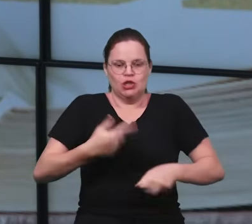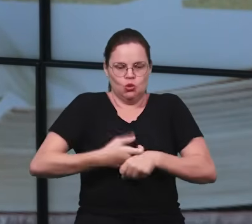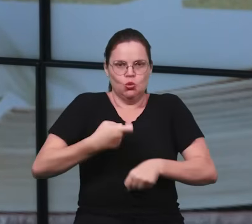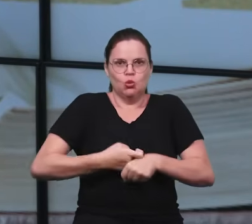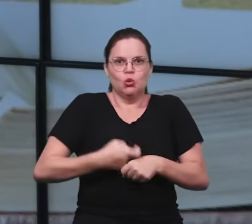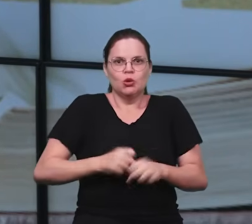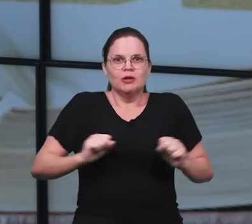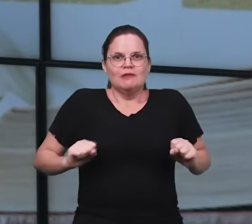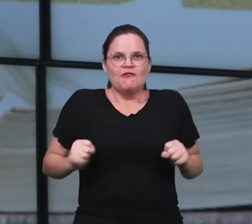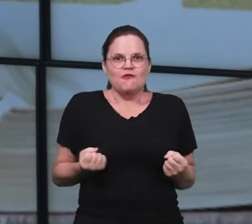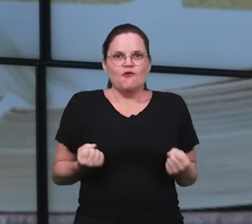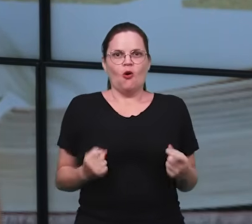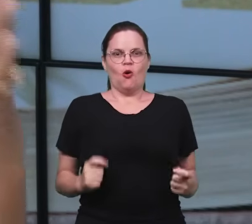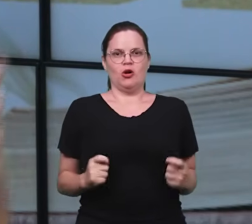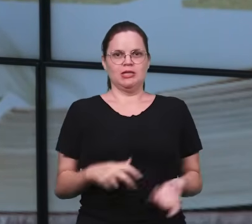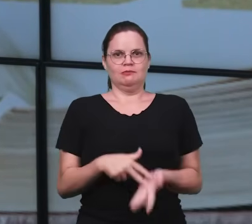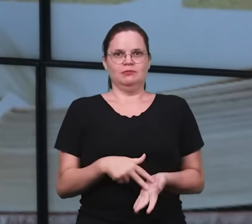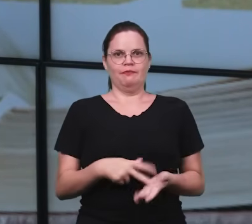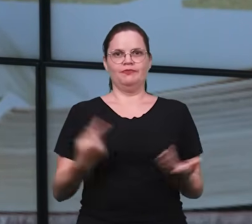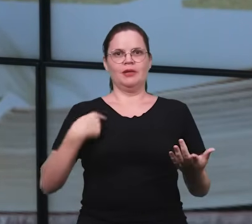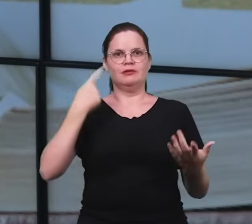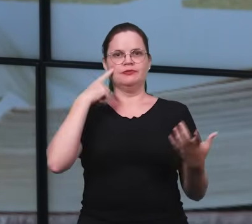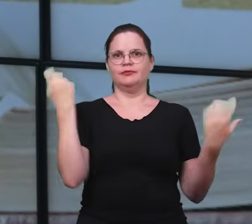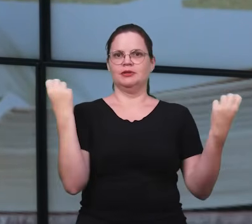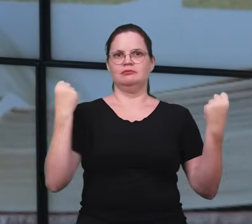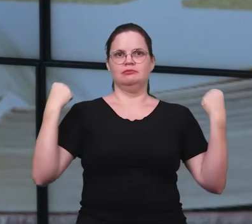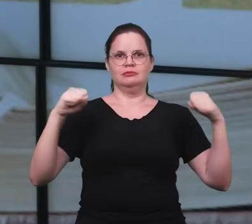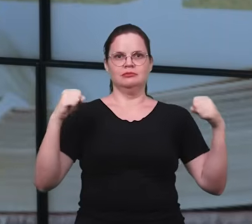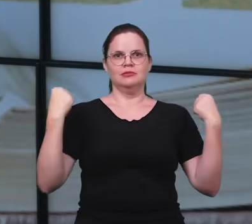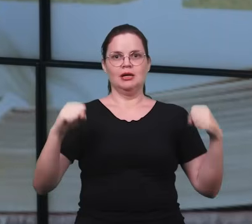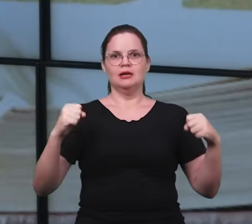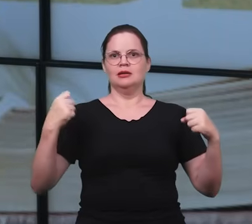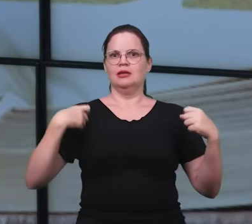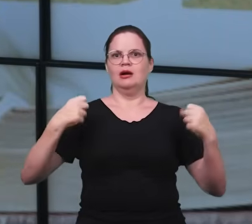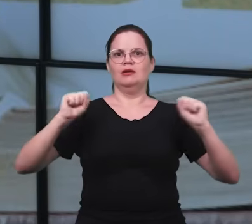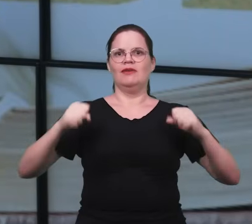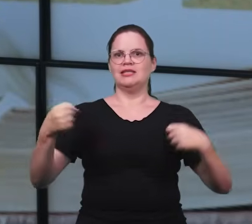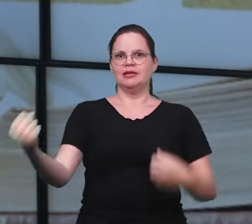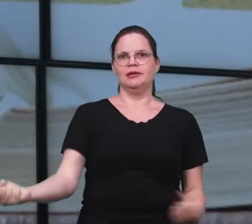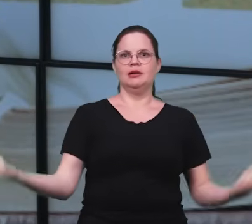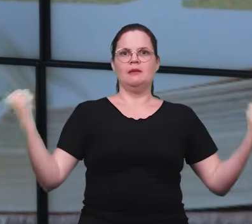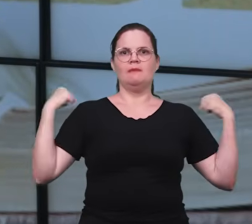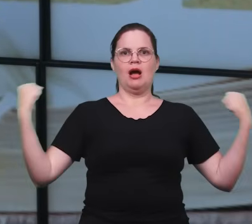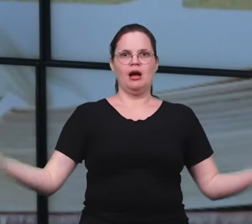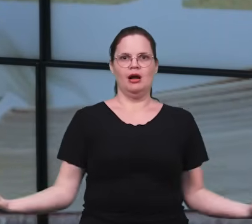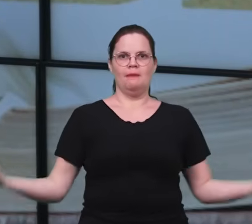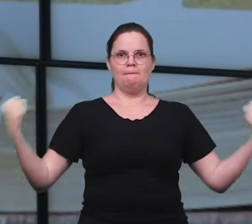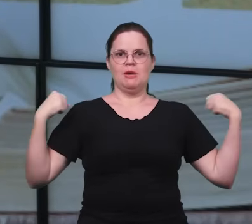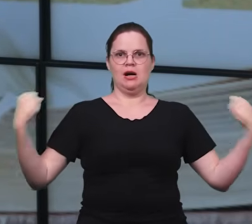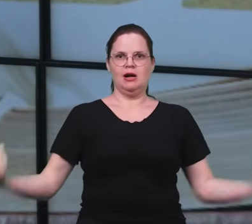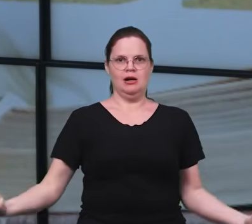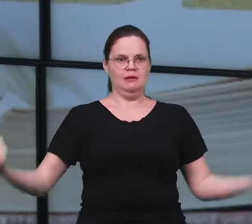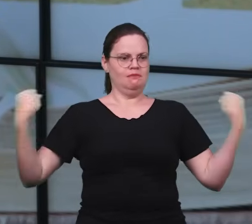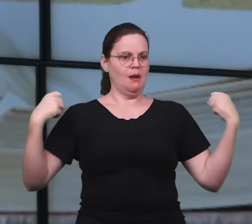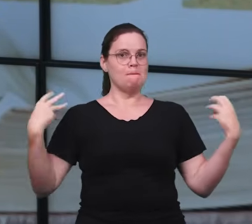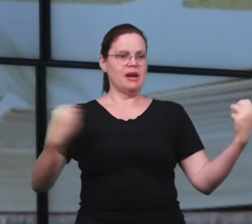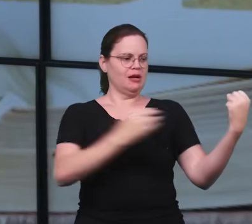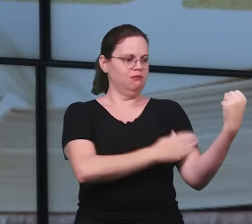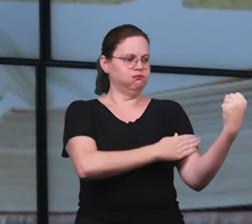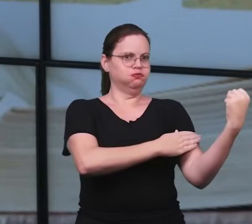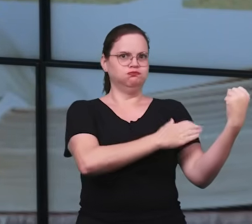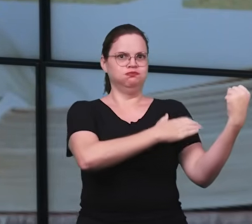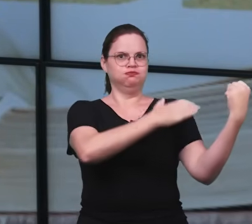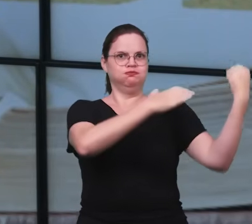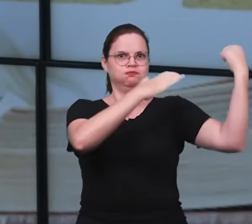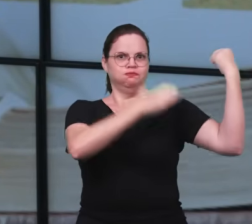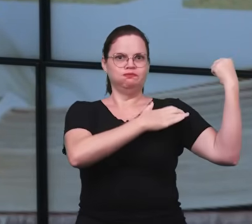treino, né, de musculação, por exemplo. Você precisa repetidas vezes fazer o mesmo movimento para que você tenha a rigidez